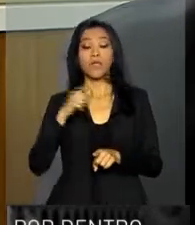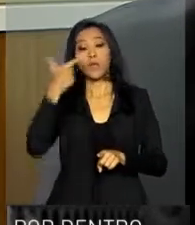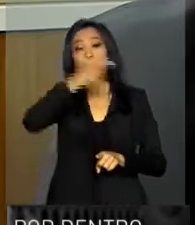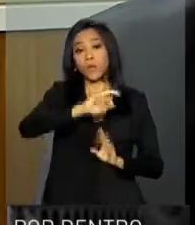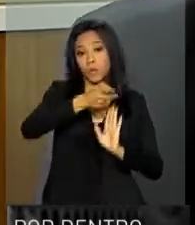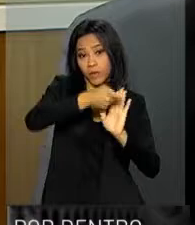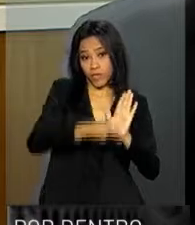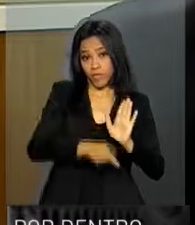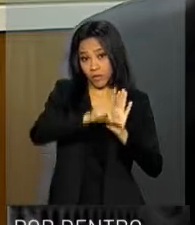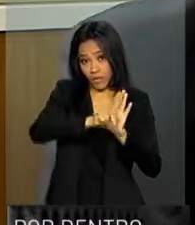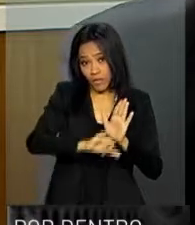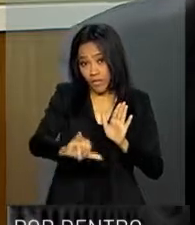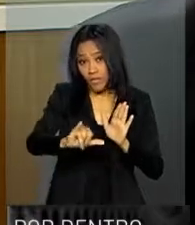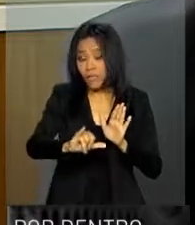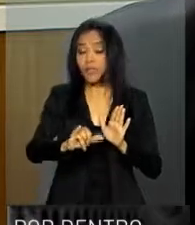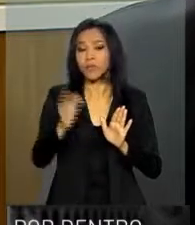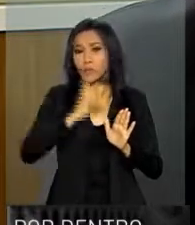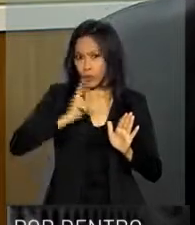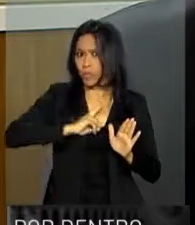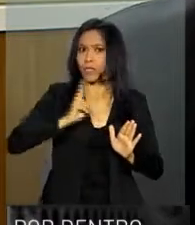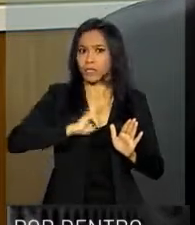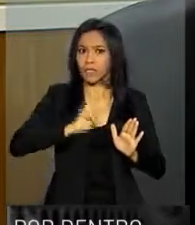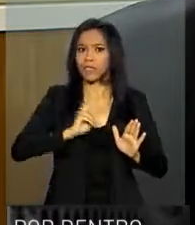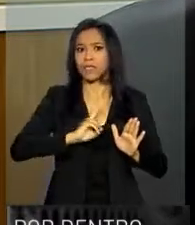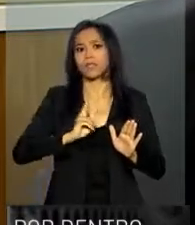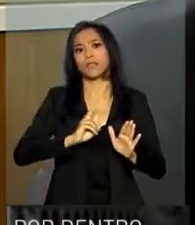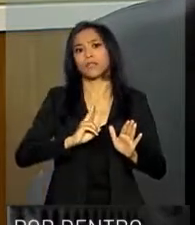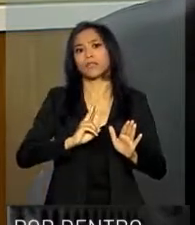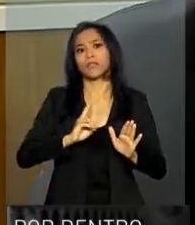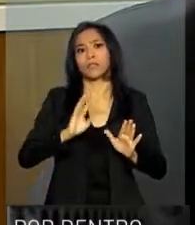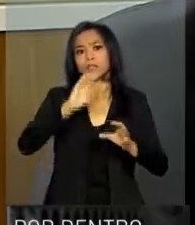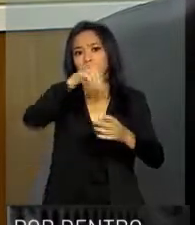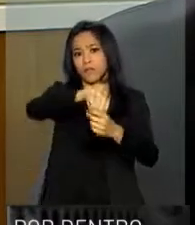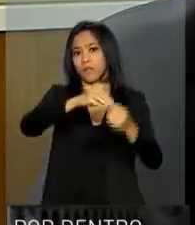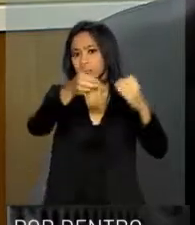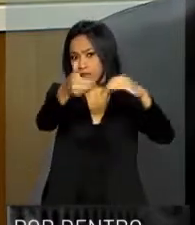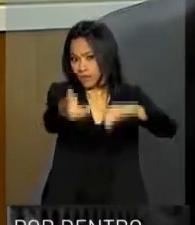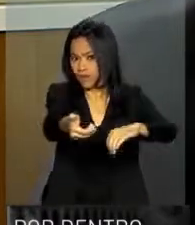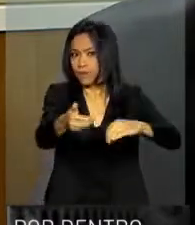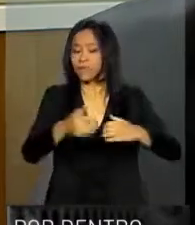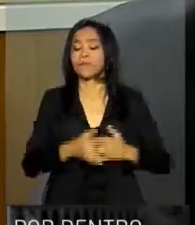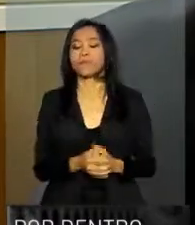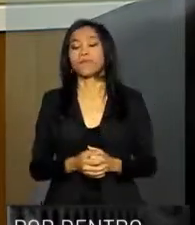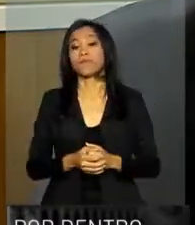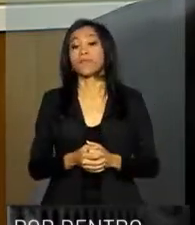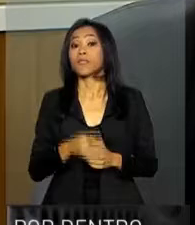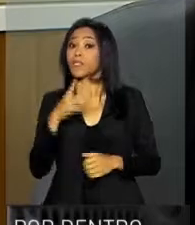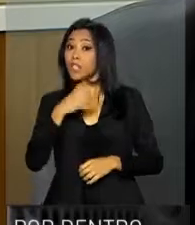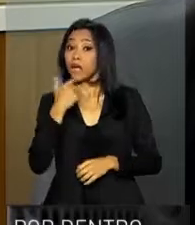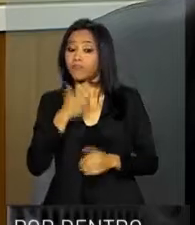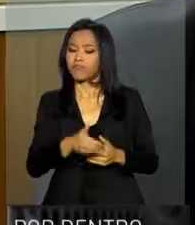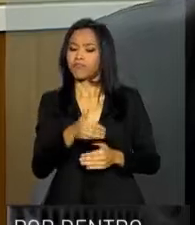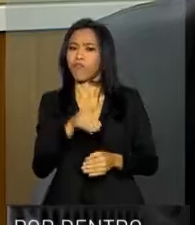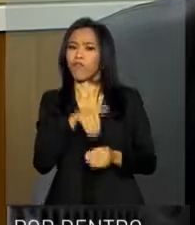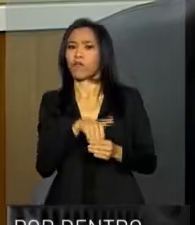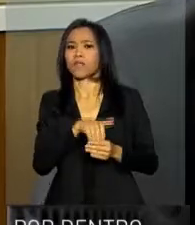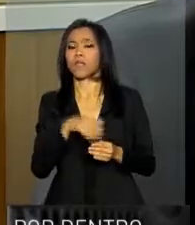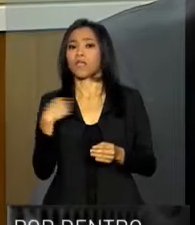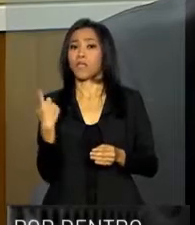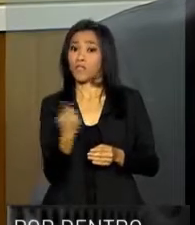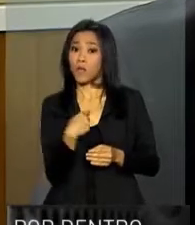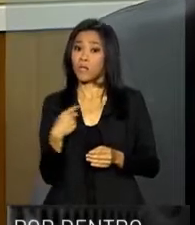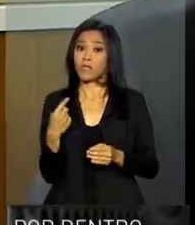no congresso em regime de urgência - por 90 290 votos contra 50 antes dá pra votar onde nós transformamos